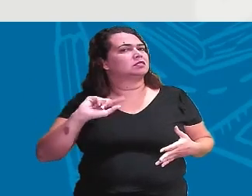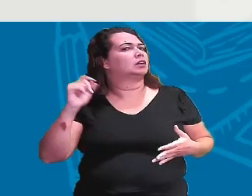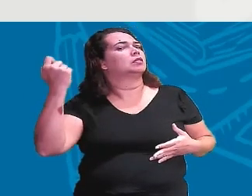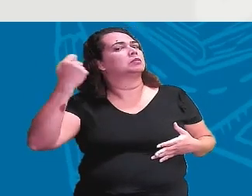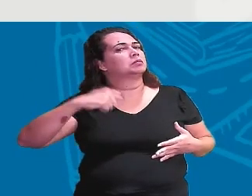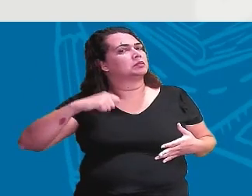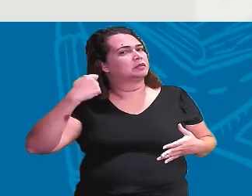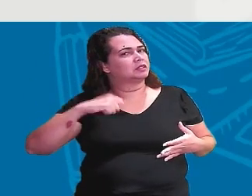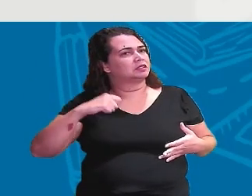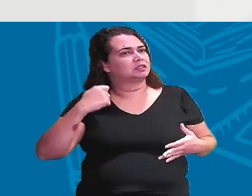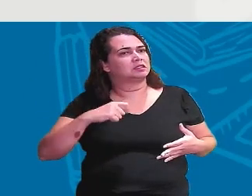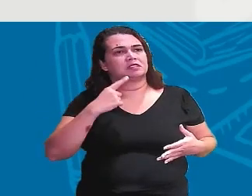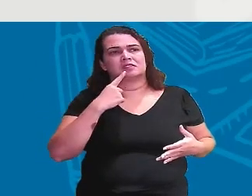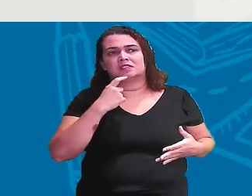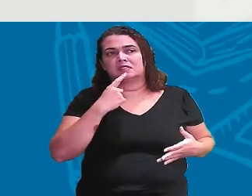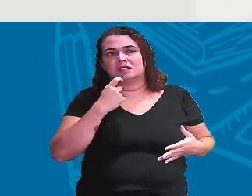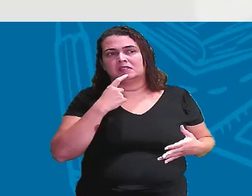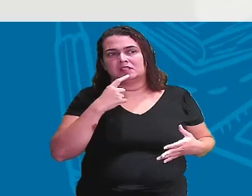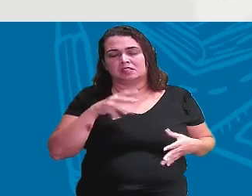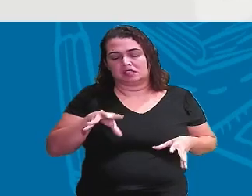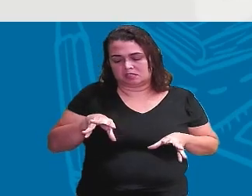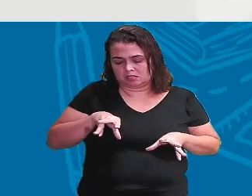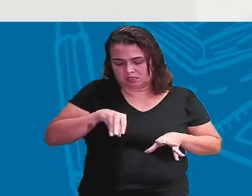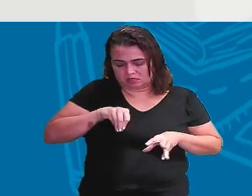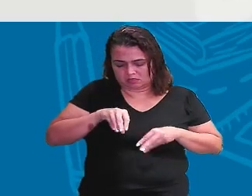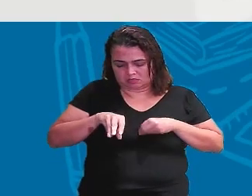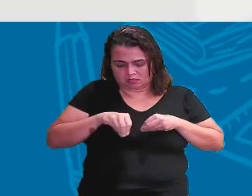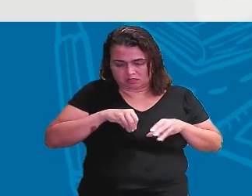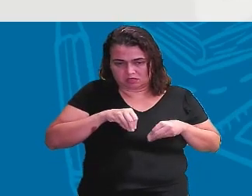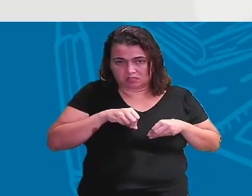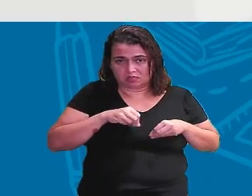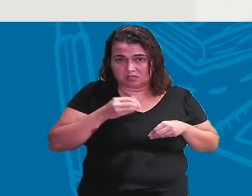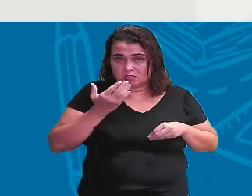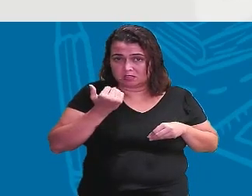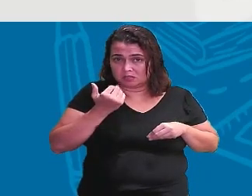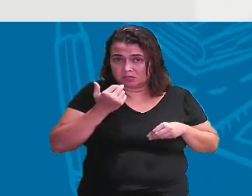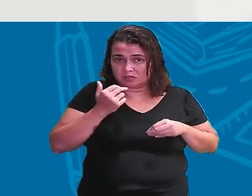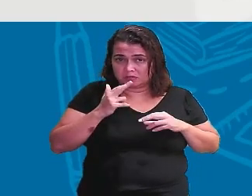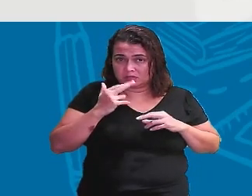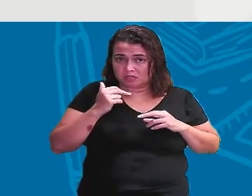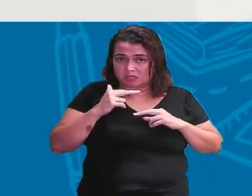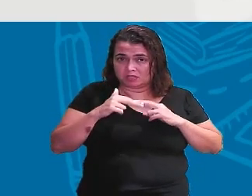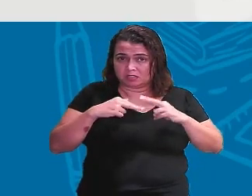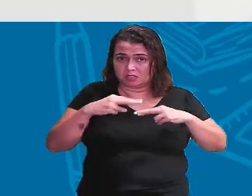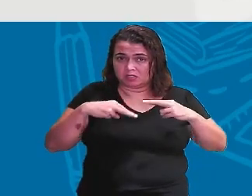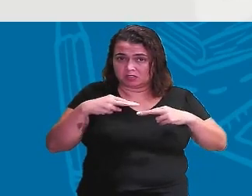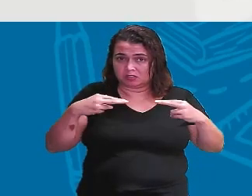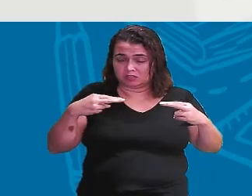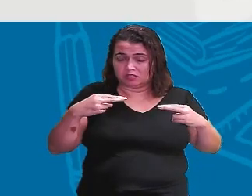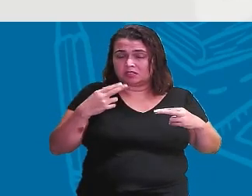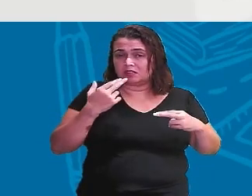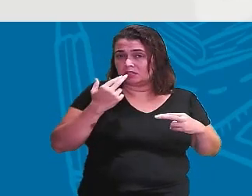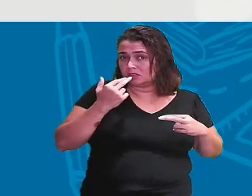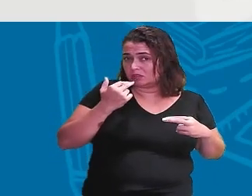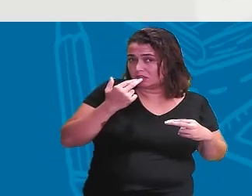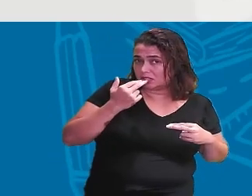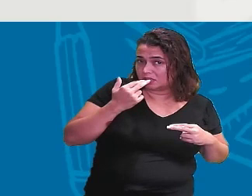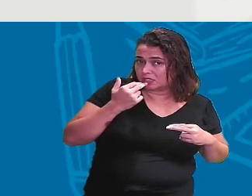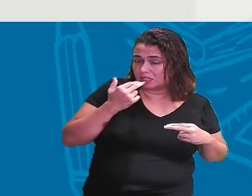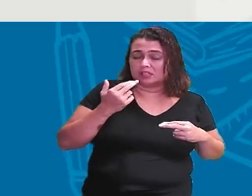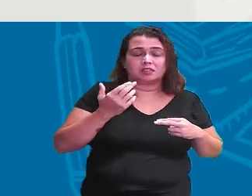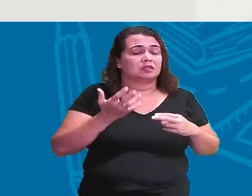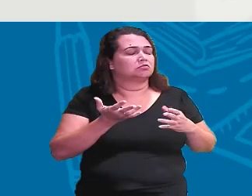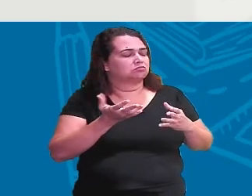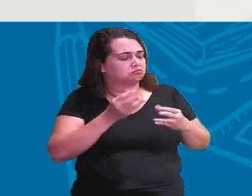né, capturar ali os nutrientes, né, advindos da nossa alimentação para levar para os